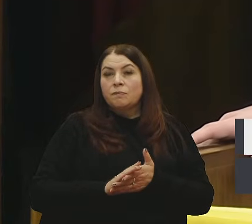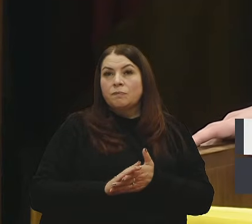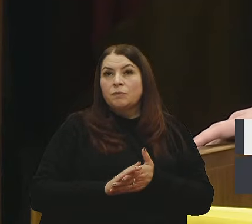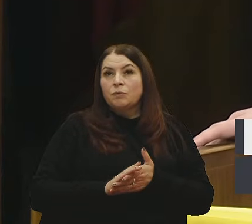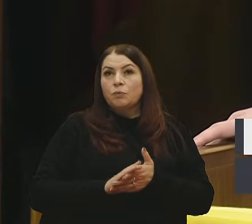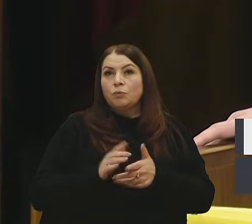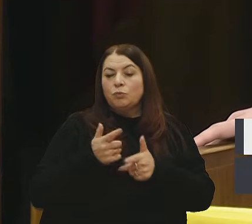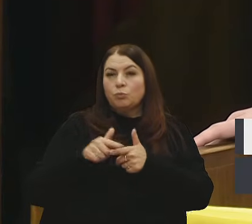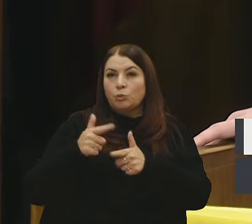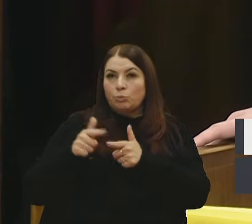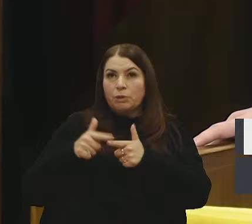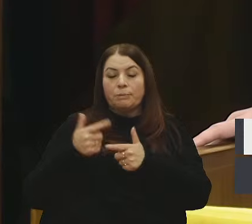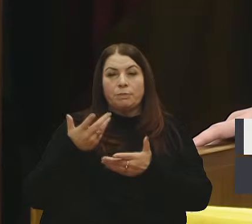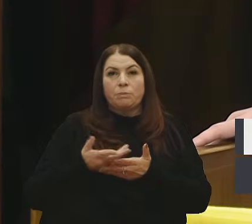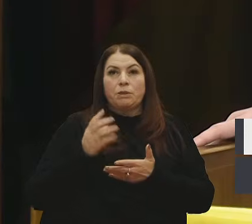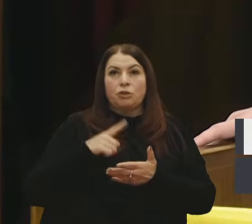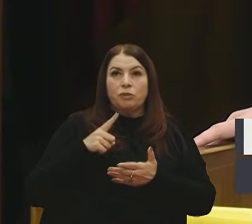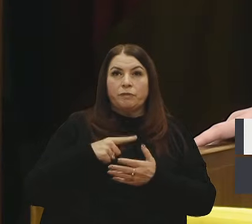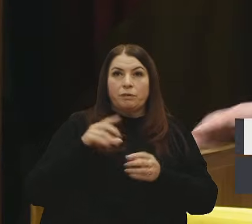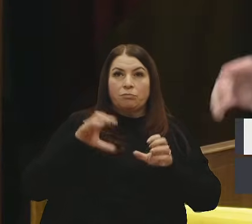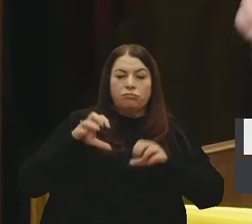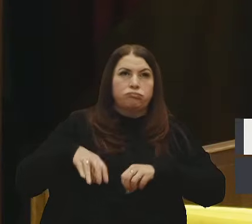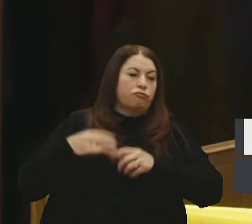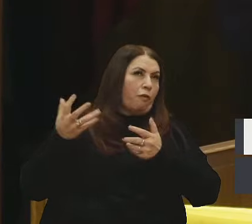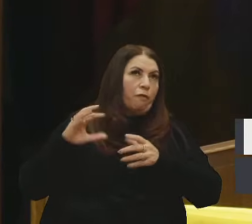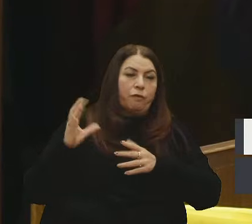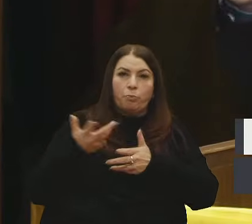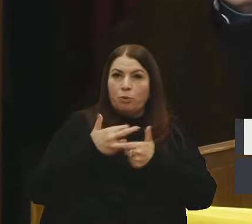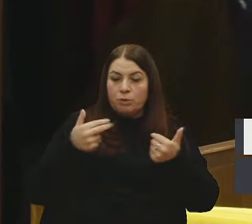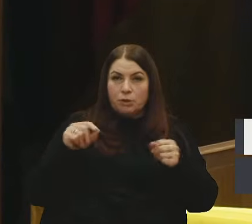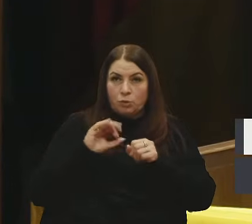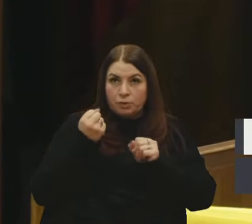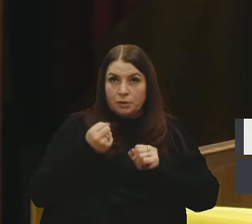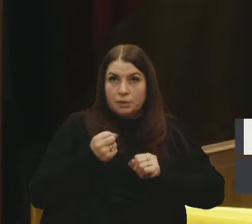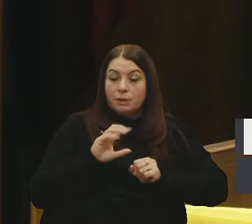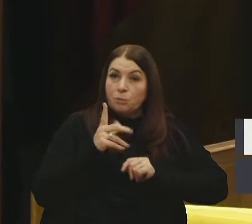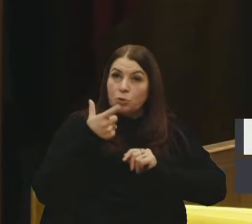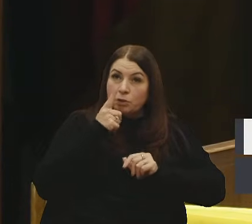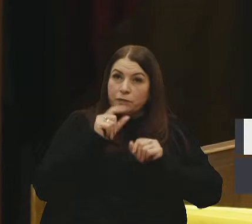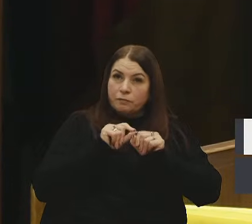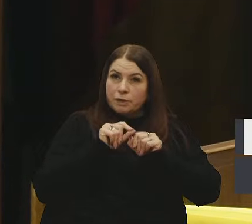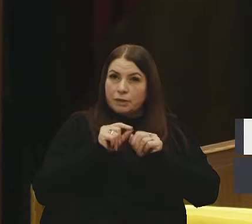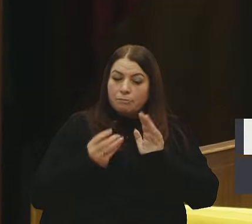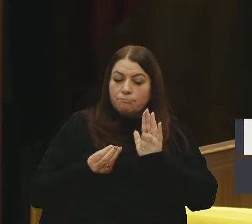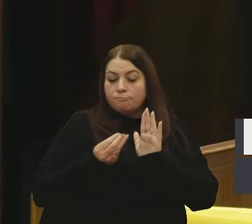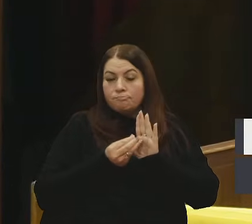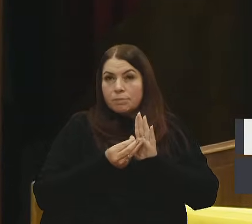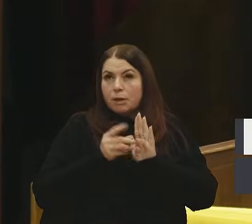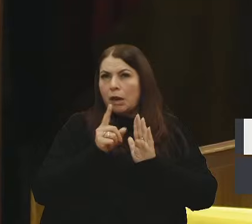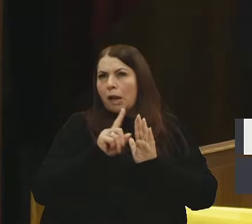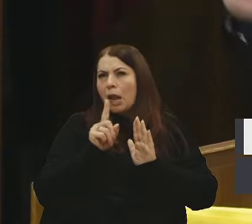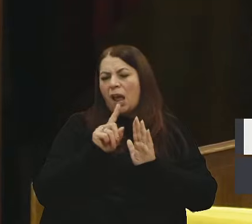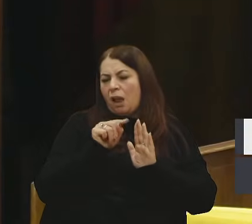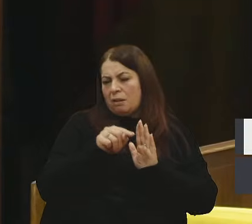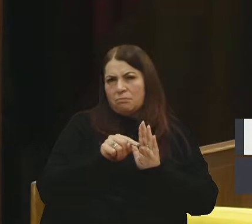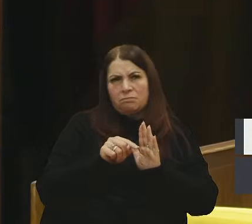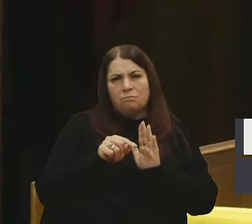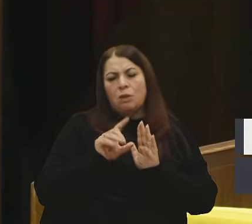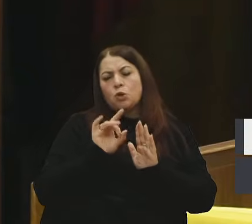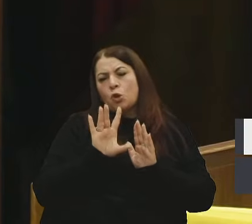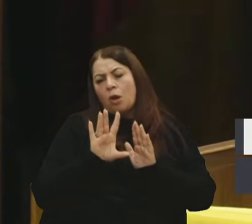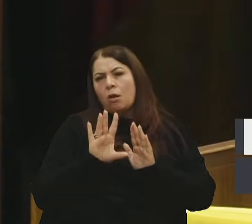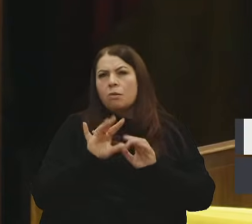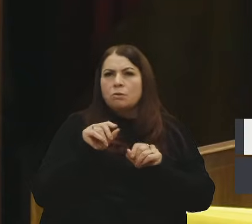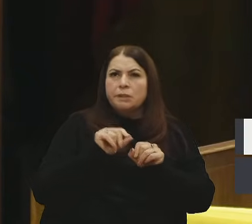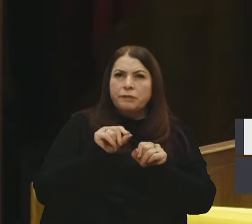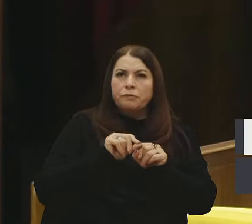danos decorrentes da calamidade pública. Aí depois eles conseguiram fazer uma brechinha. Não, exceto, é claro, se